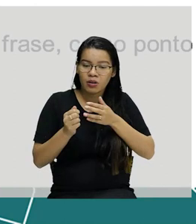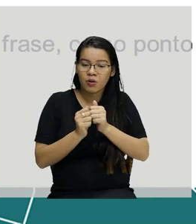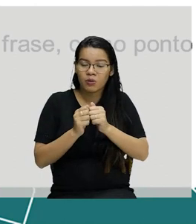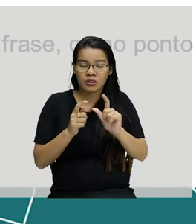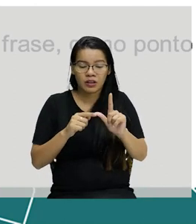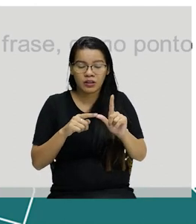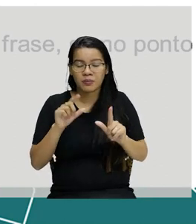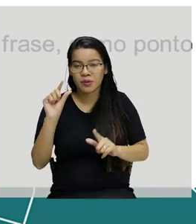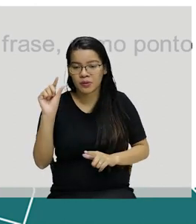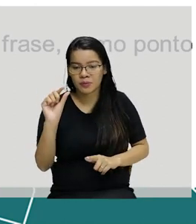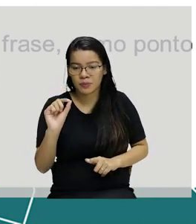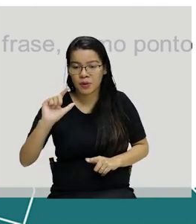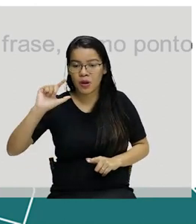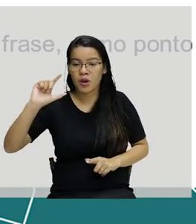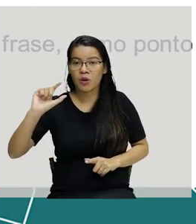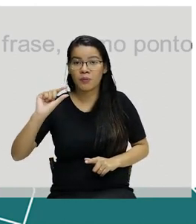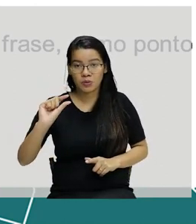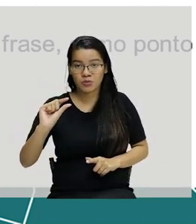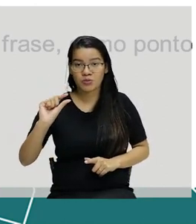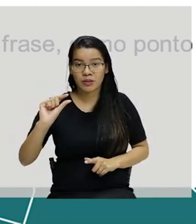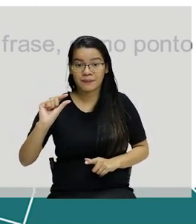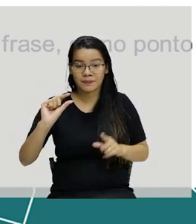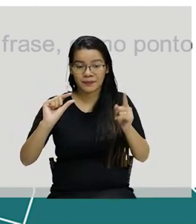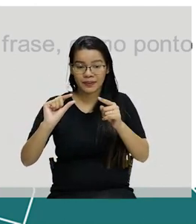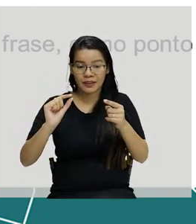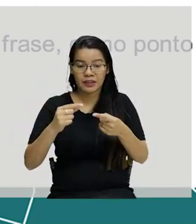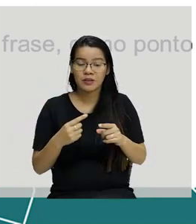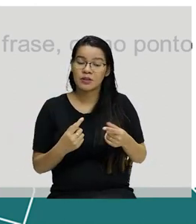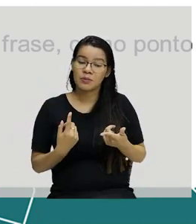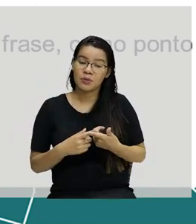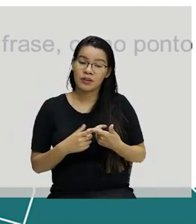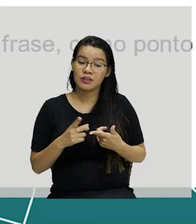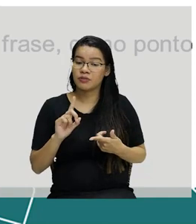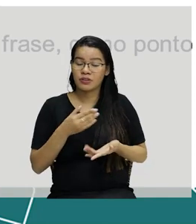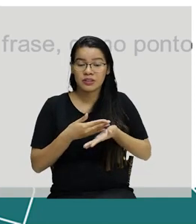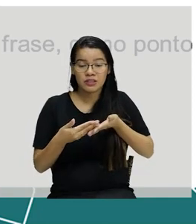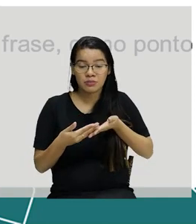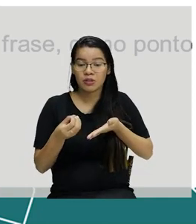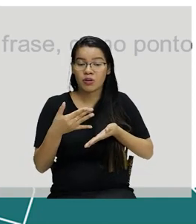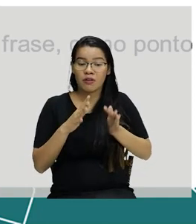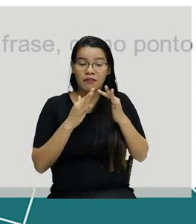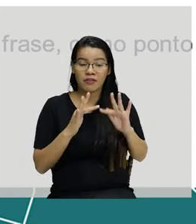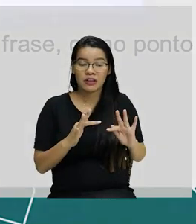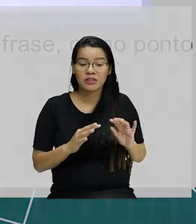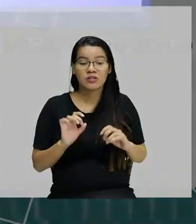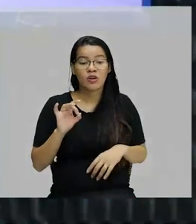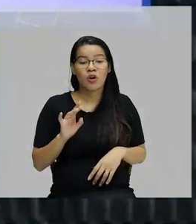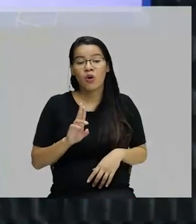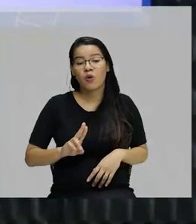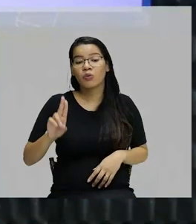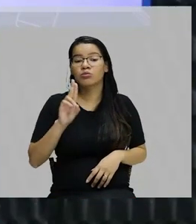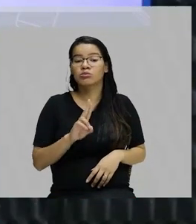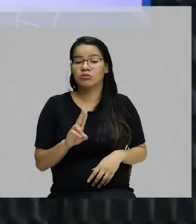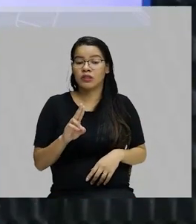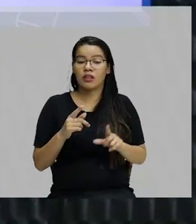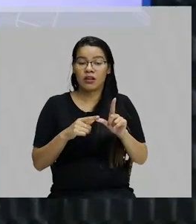sentença utiliza-se letra maiúscula somente após sinais que encerram uma frase como o ponto final o ponto de